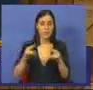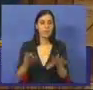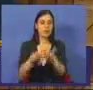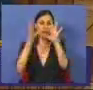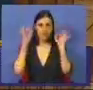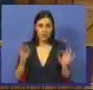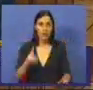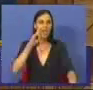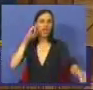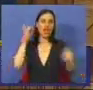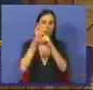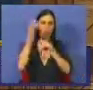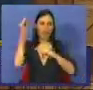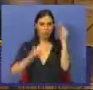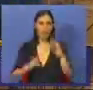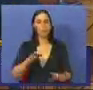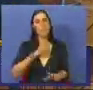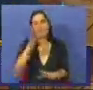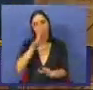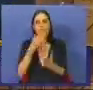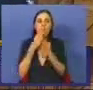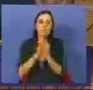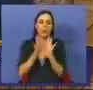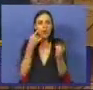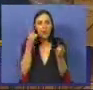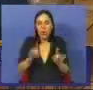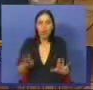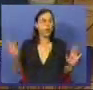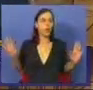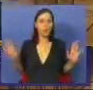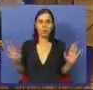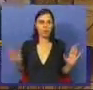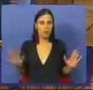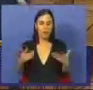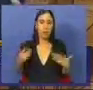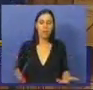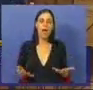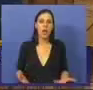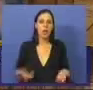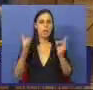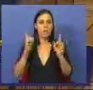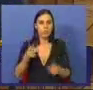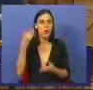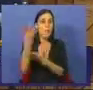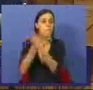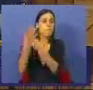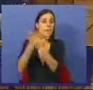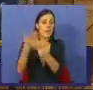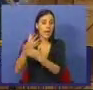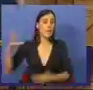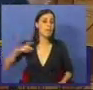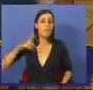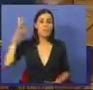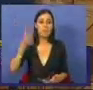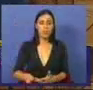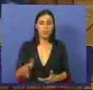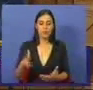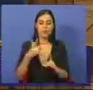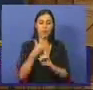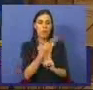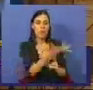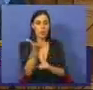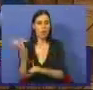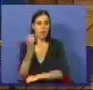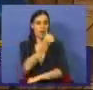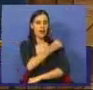equidade fiscal, de rigor fiscal, Sr. Ministro, por favor, não repita isso. Porque agora nós passamos a ter no mercado financeiro em Portugal, para uma massa